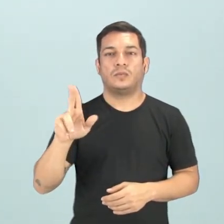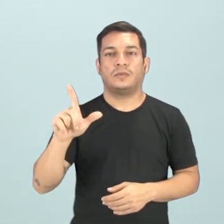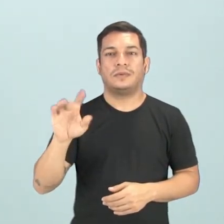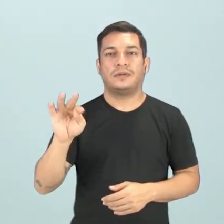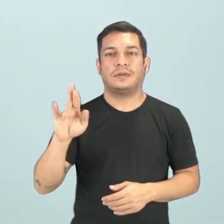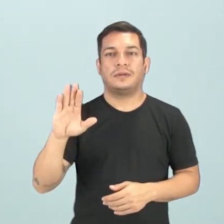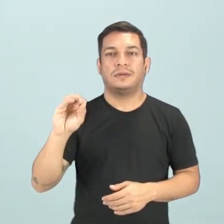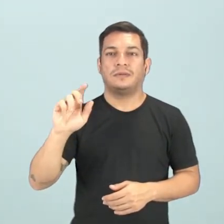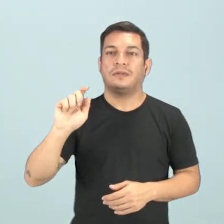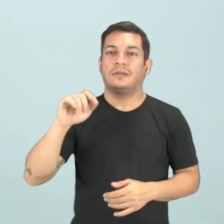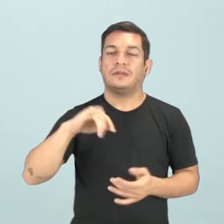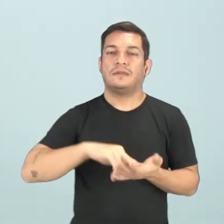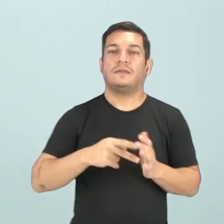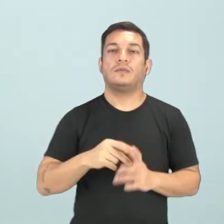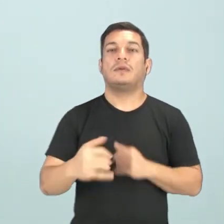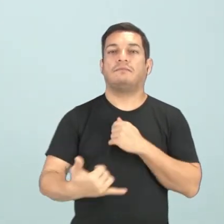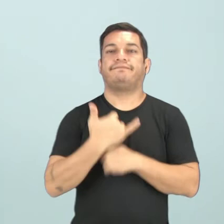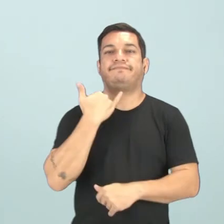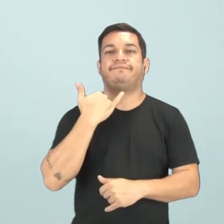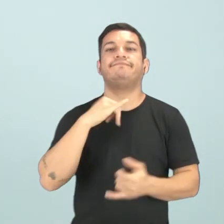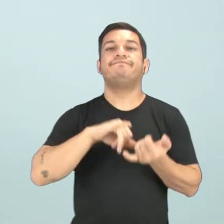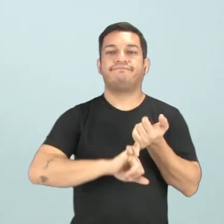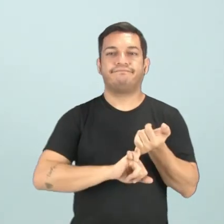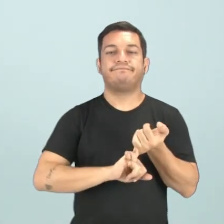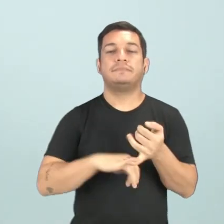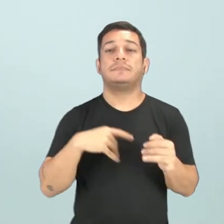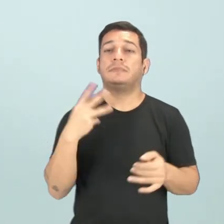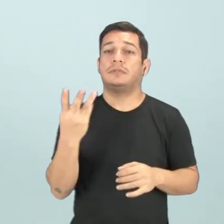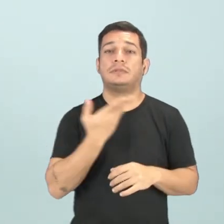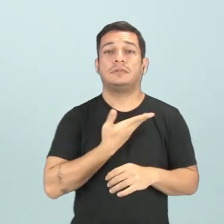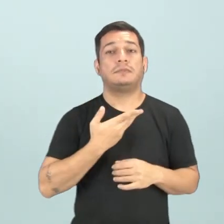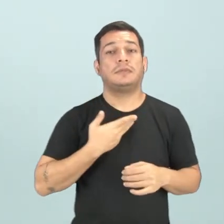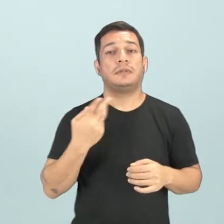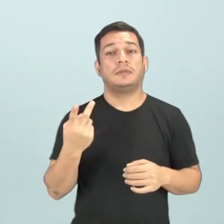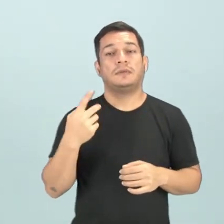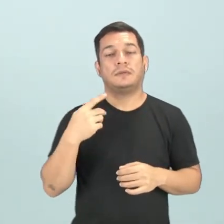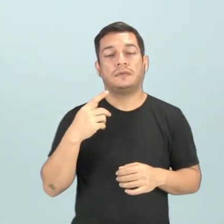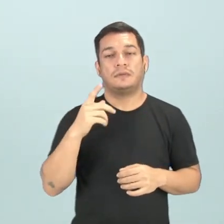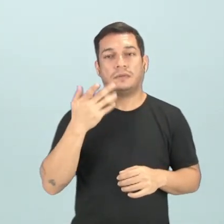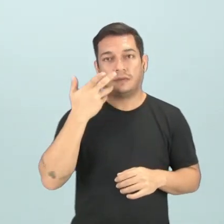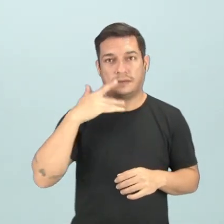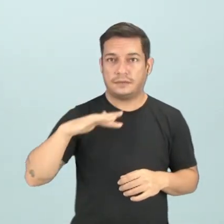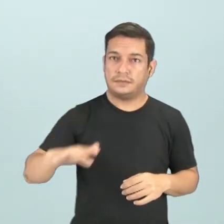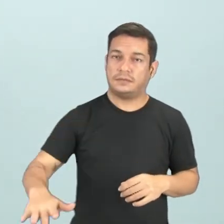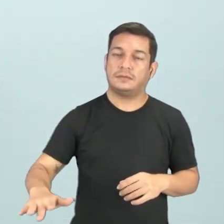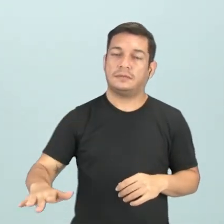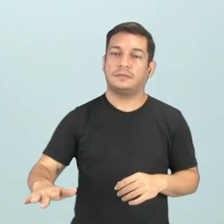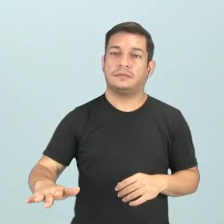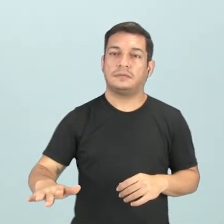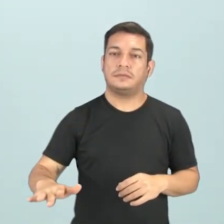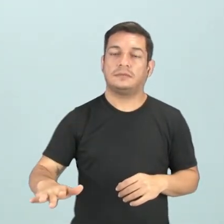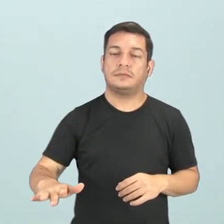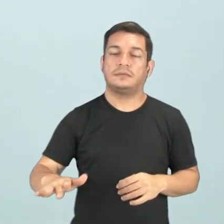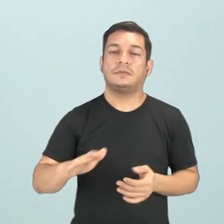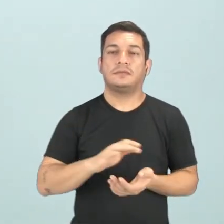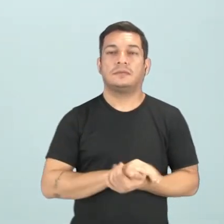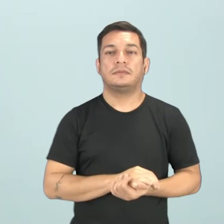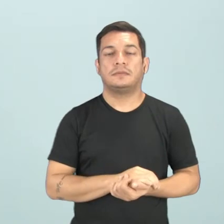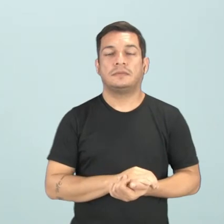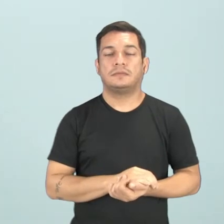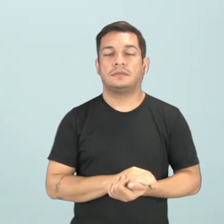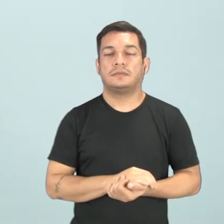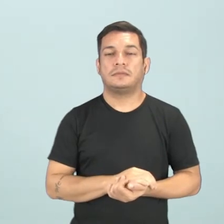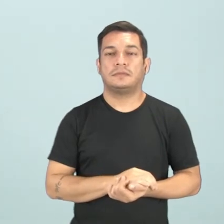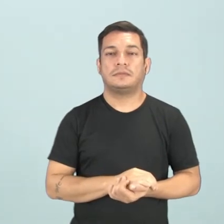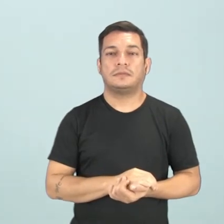parte principal, né? Nós temos 3 amigos, um casal e um amigo de infância do marido da moça, e